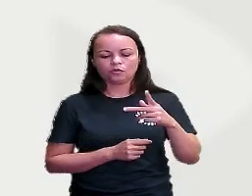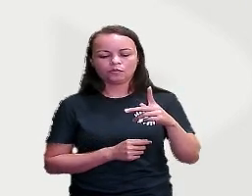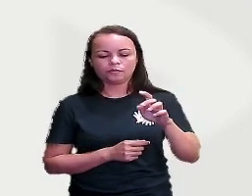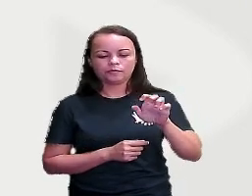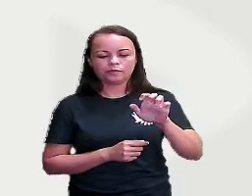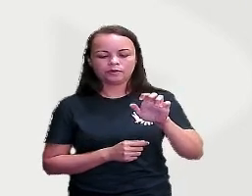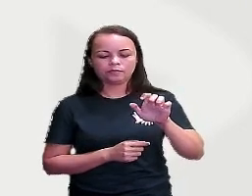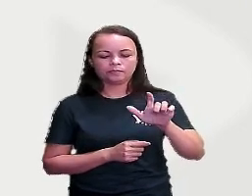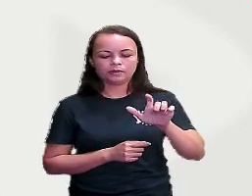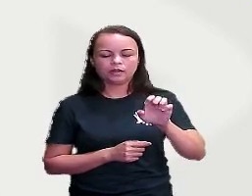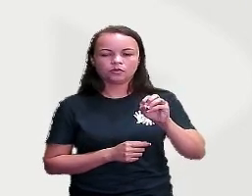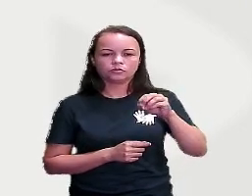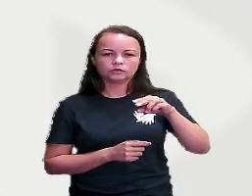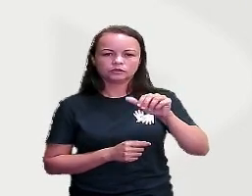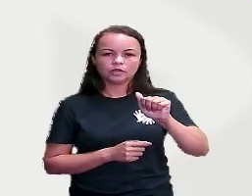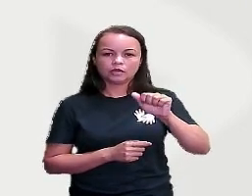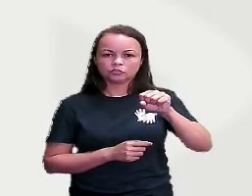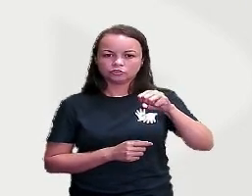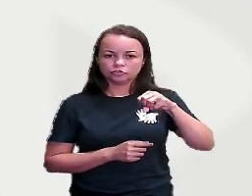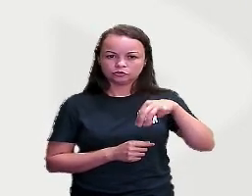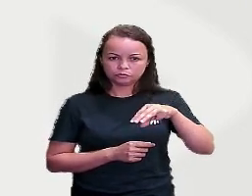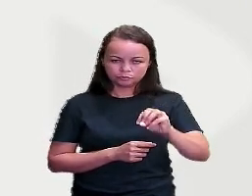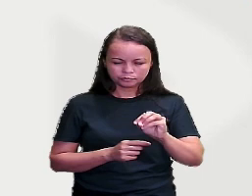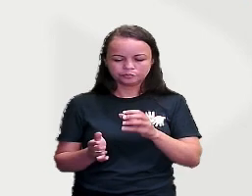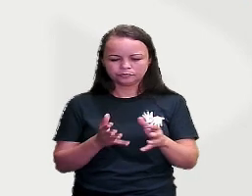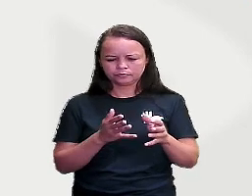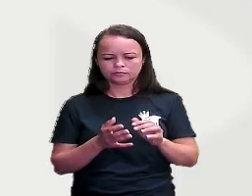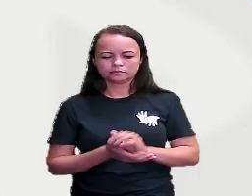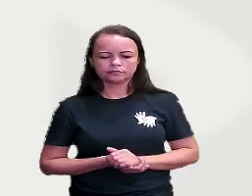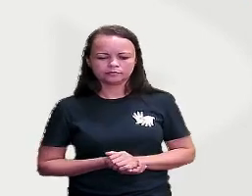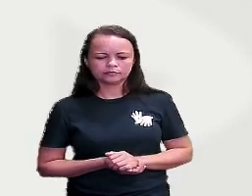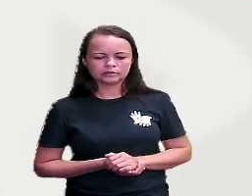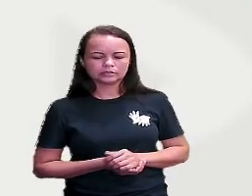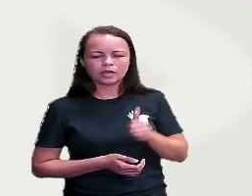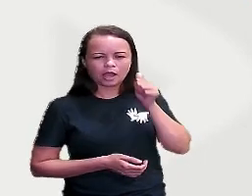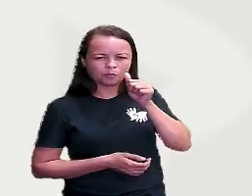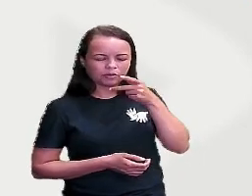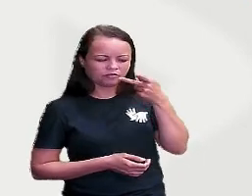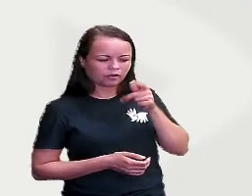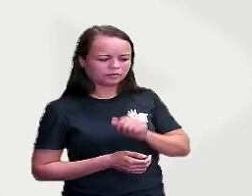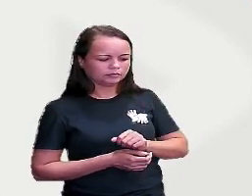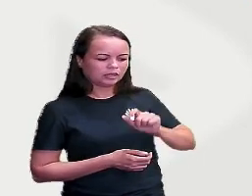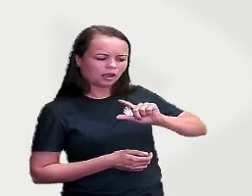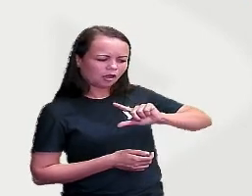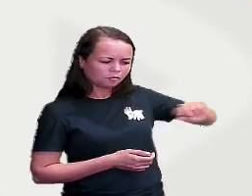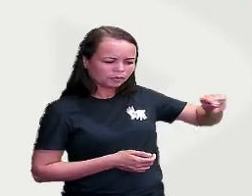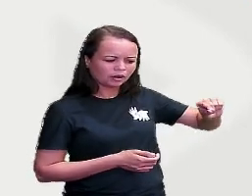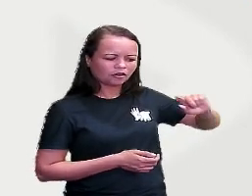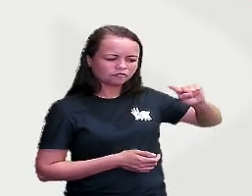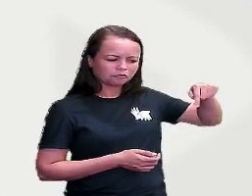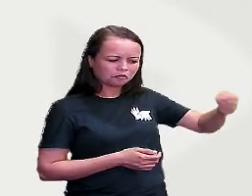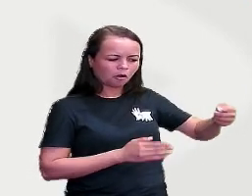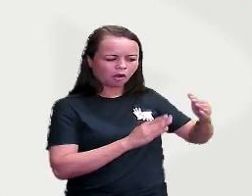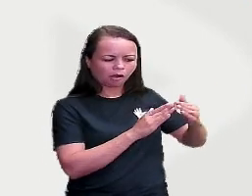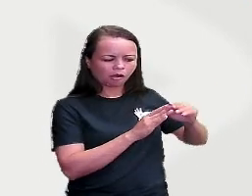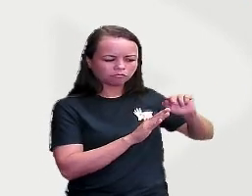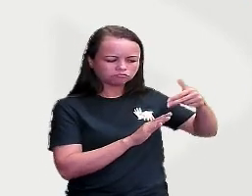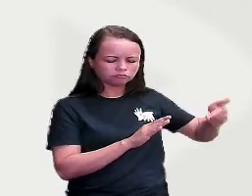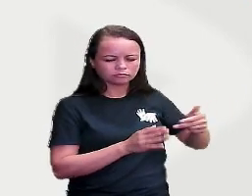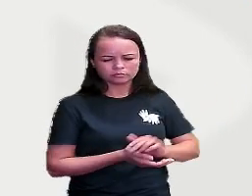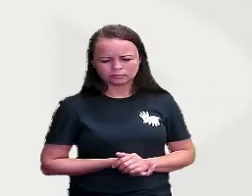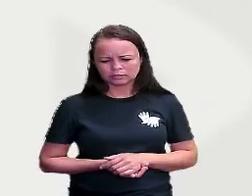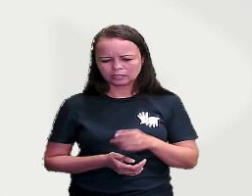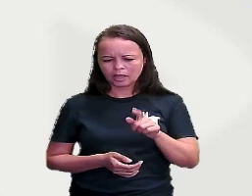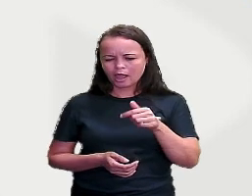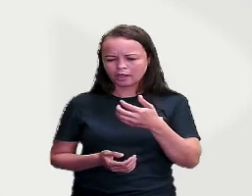Então, a mulher diz, saia para fora, Rex. E lá Rex foi conversando com seu amiguinho. Ela